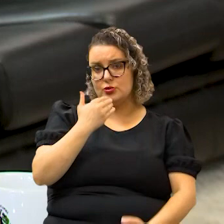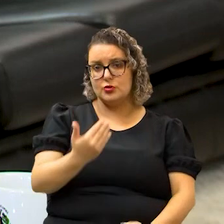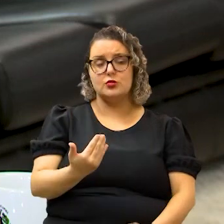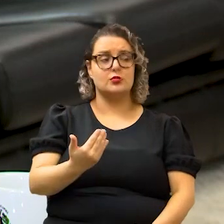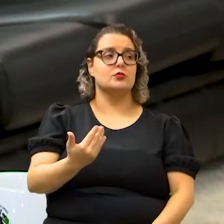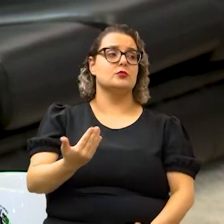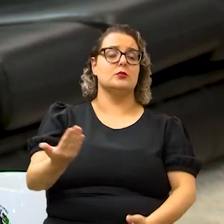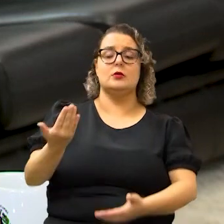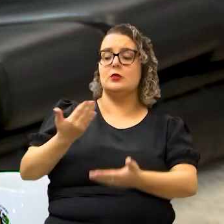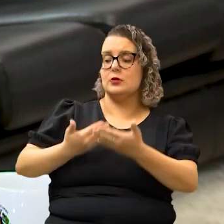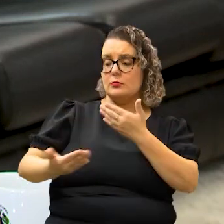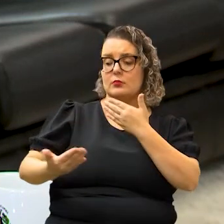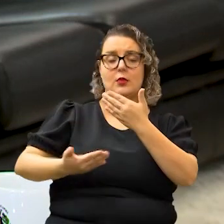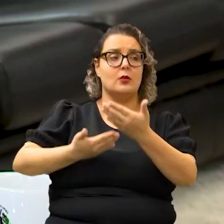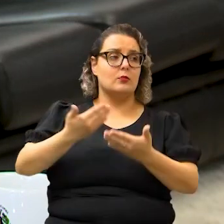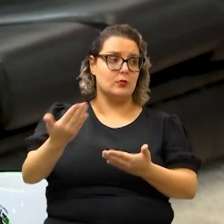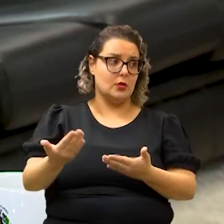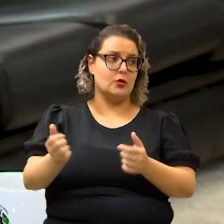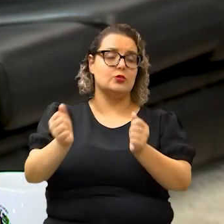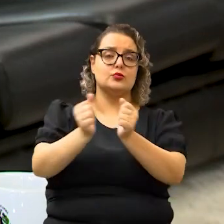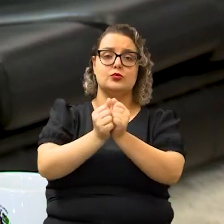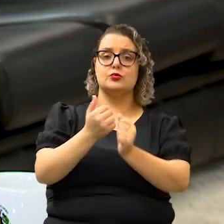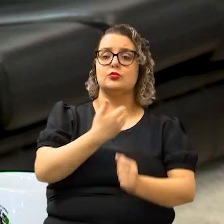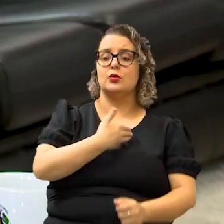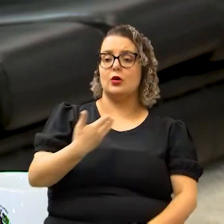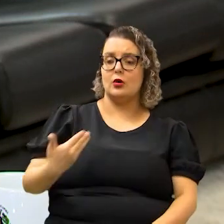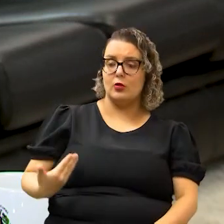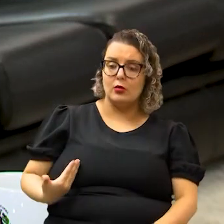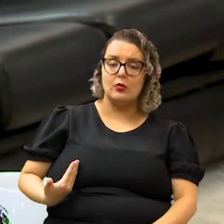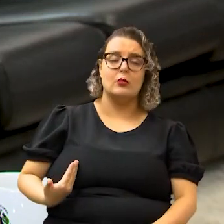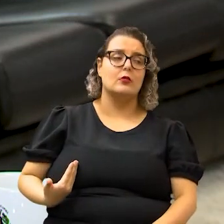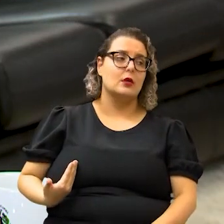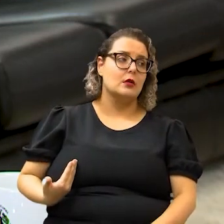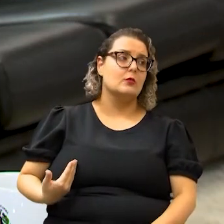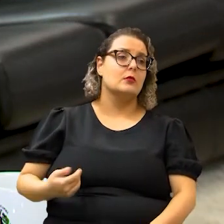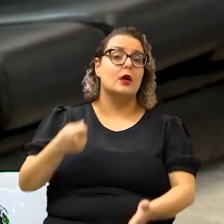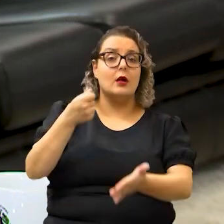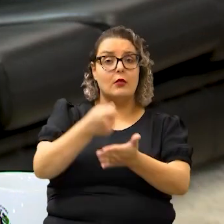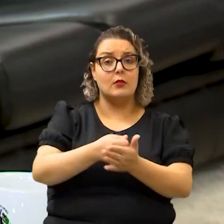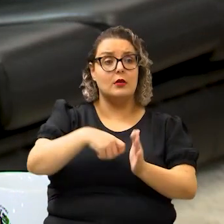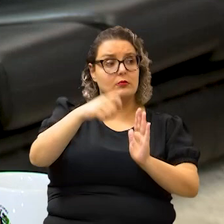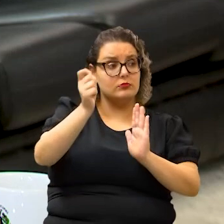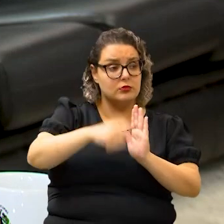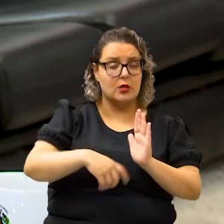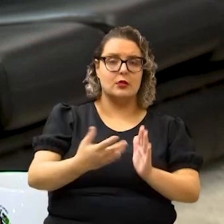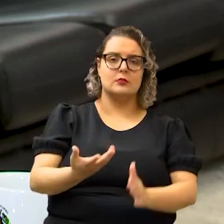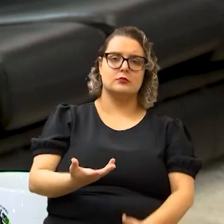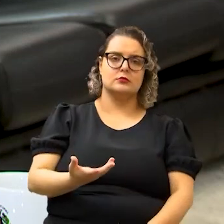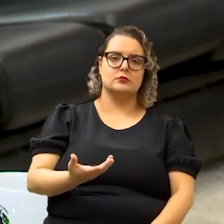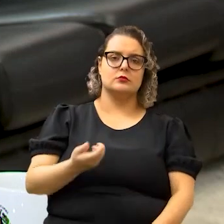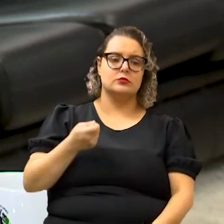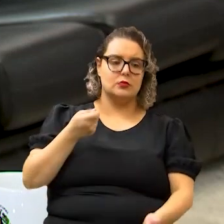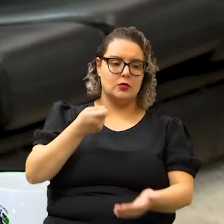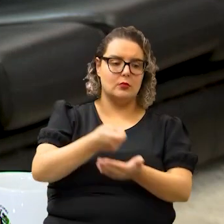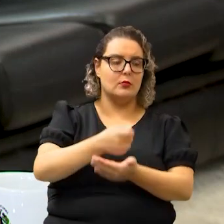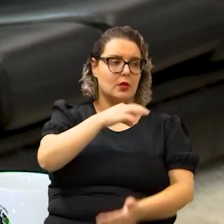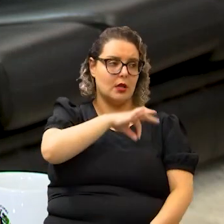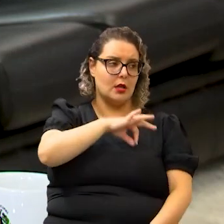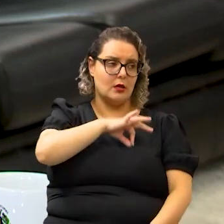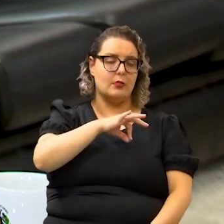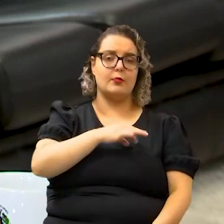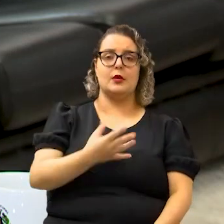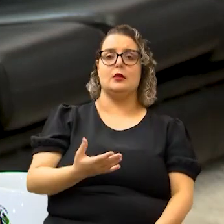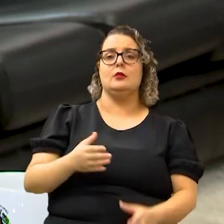procurou a Câmara, pedindo apoio da Câmara na intermediação junto ao governo para garantir a efetividade do pagamento